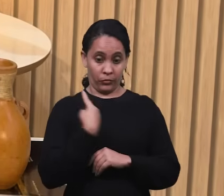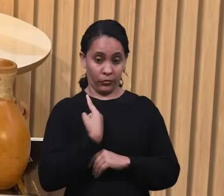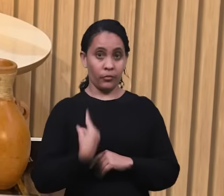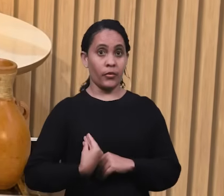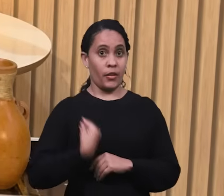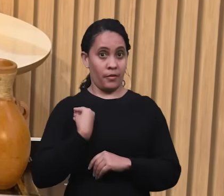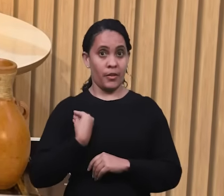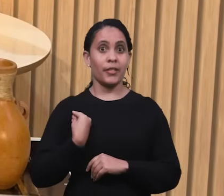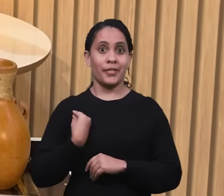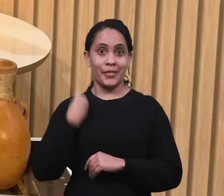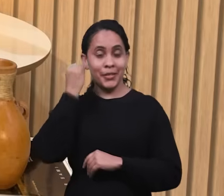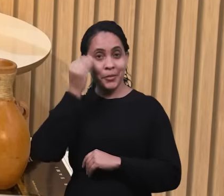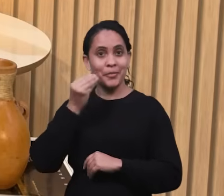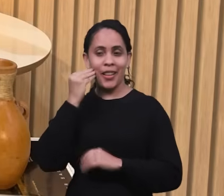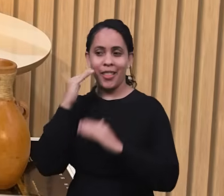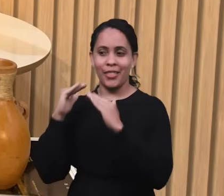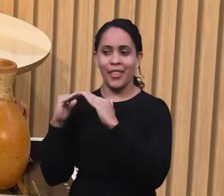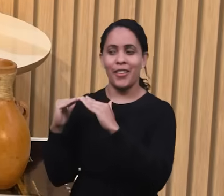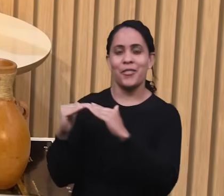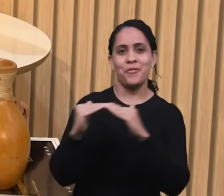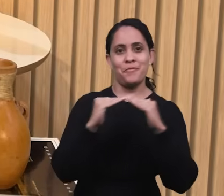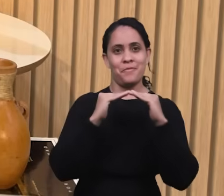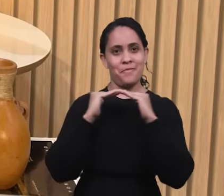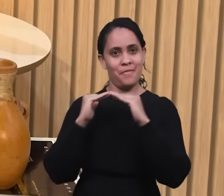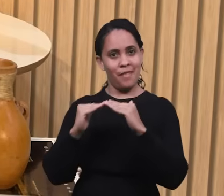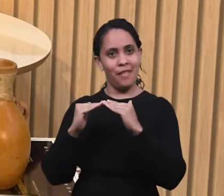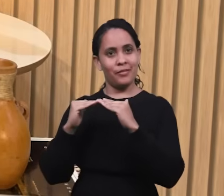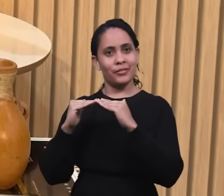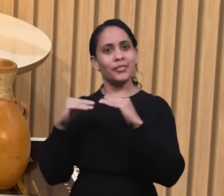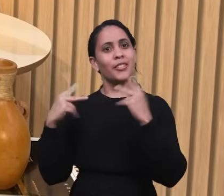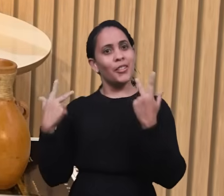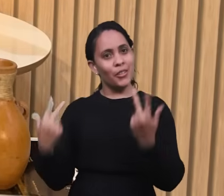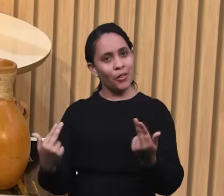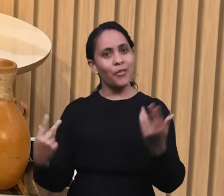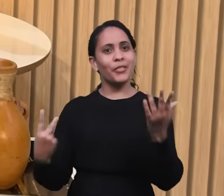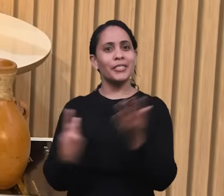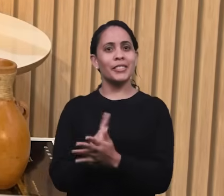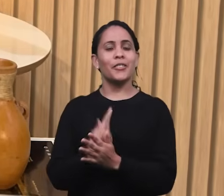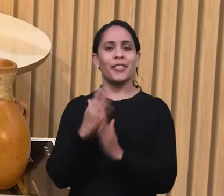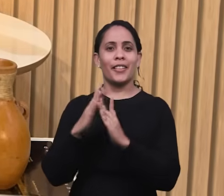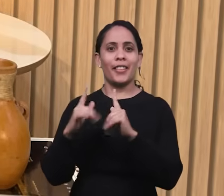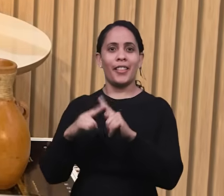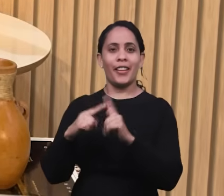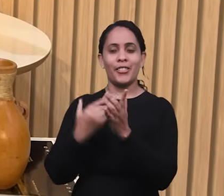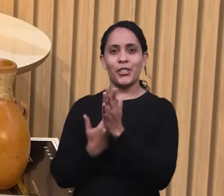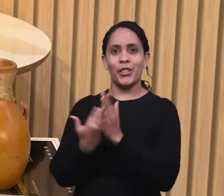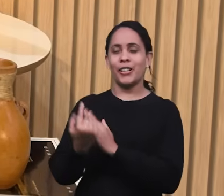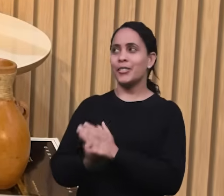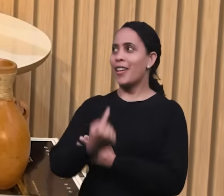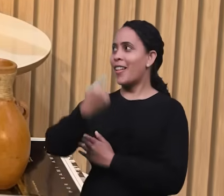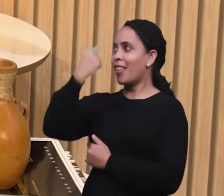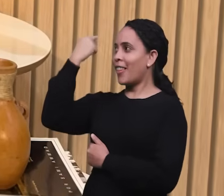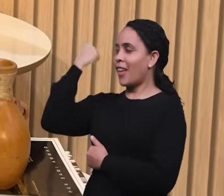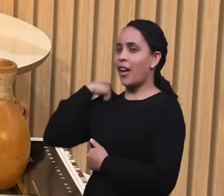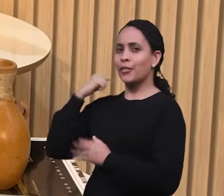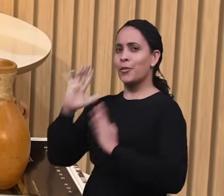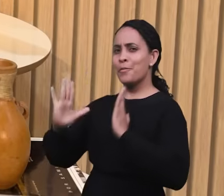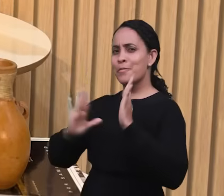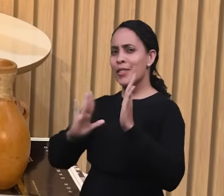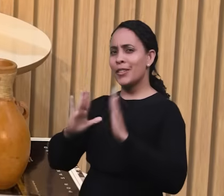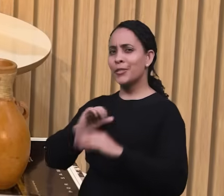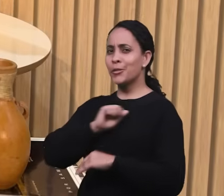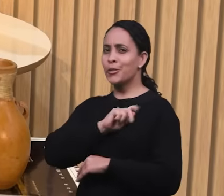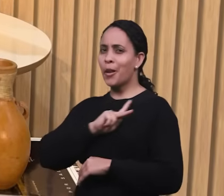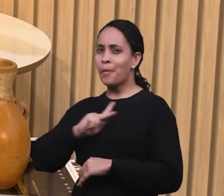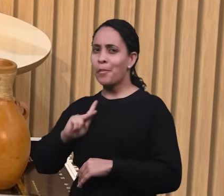mesma experiência que houve na igreja primitiva, no tempo dos apóstolos. E quem